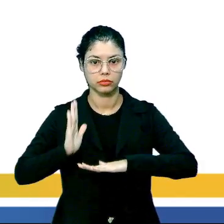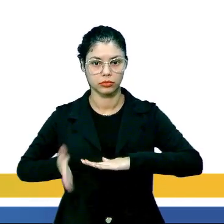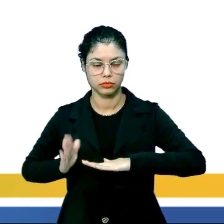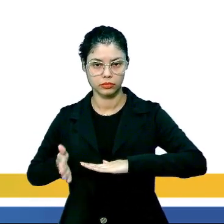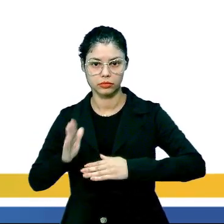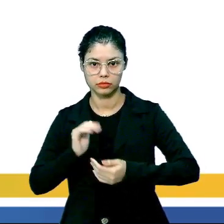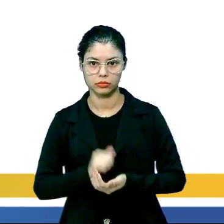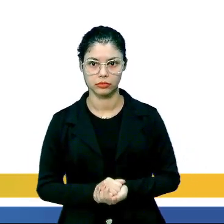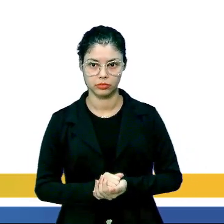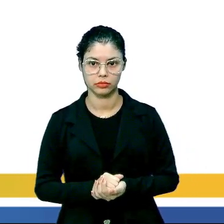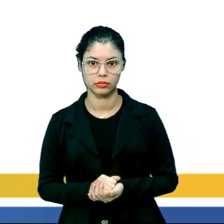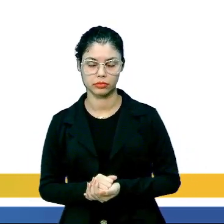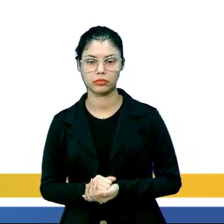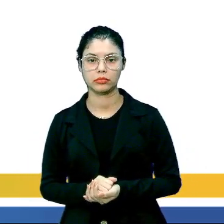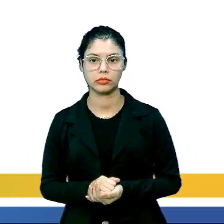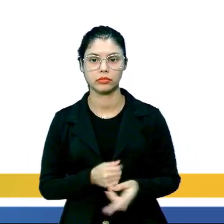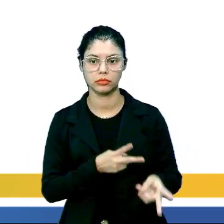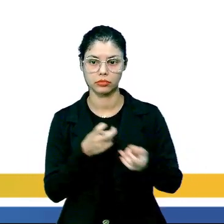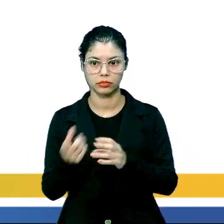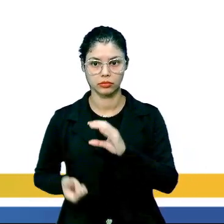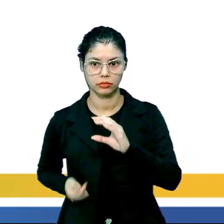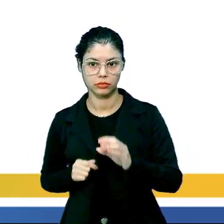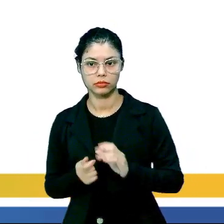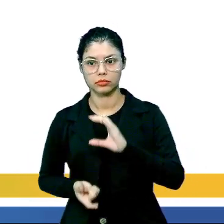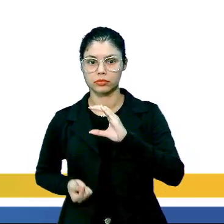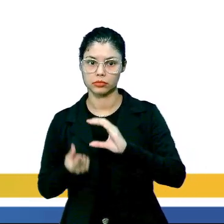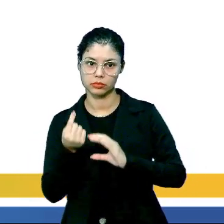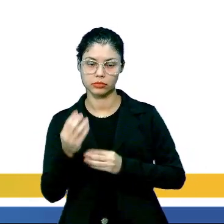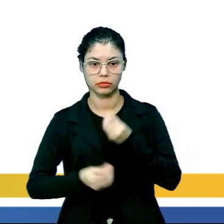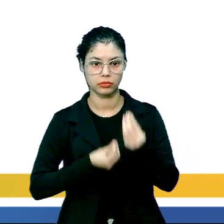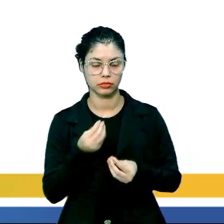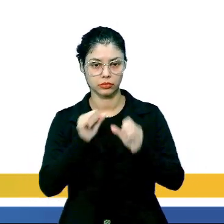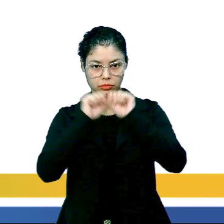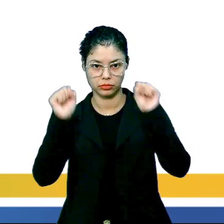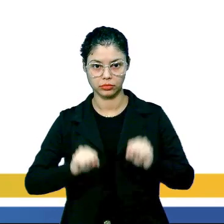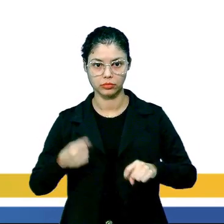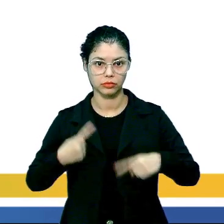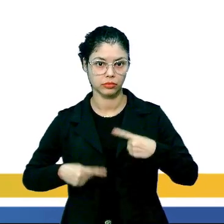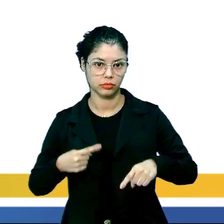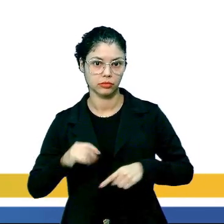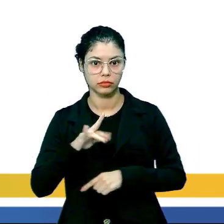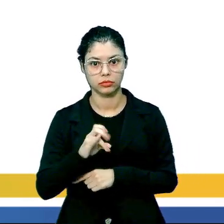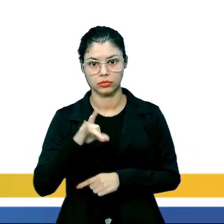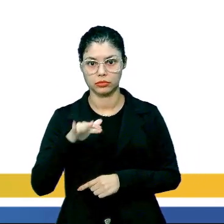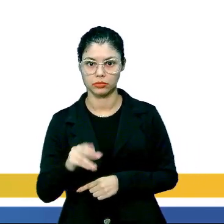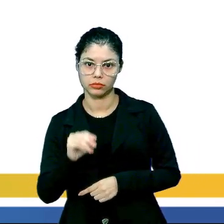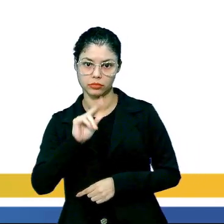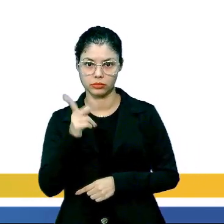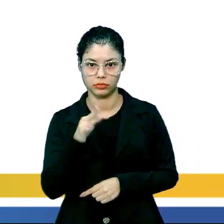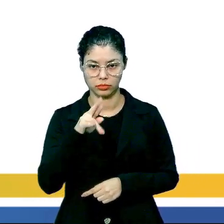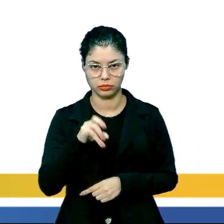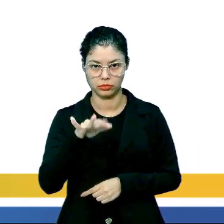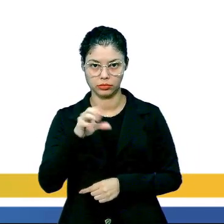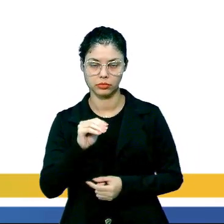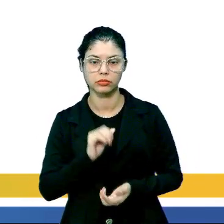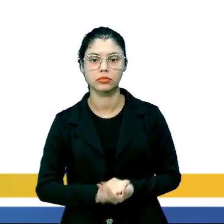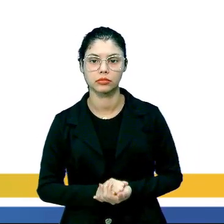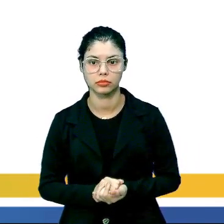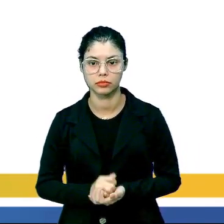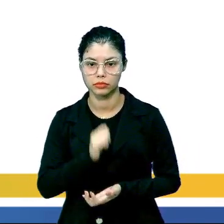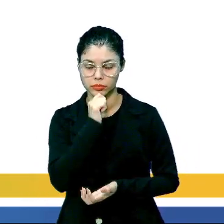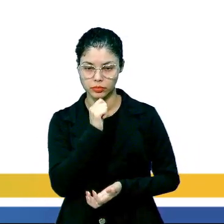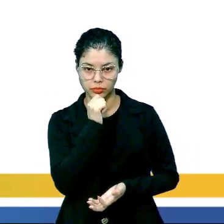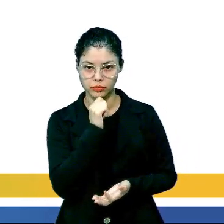contemporâneas, perpetuando o capitalismo como um sistema político inabalável e hegemônico. Quer dizer, aquele